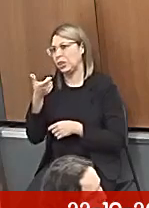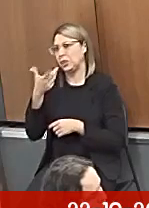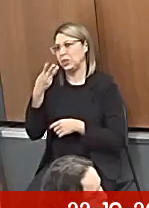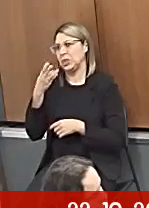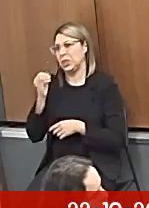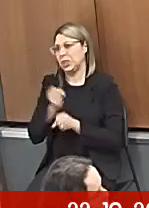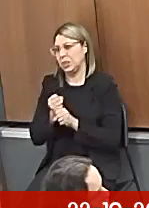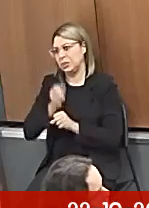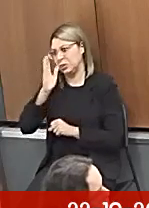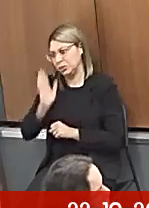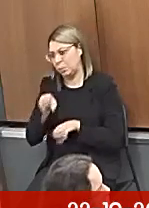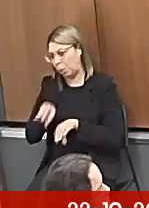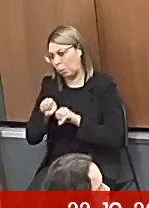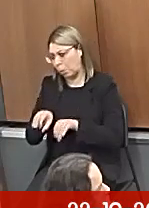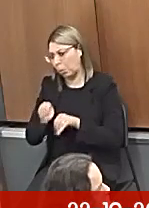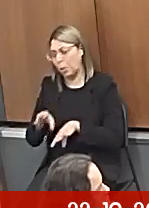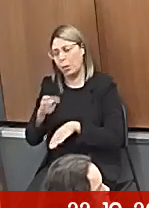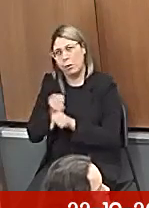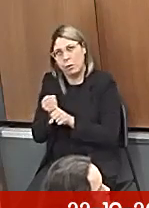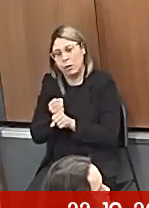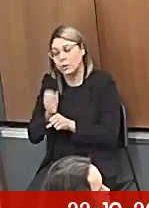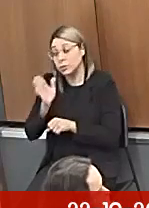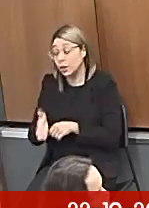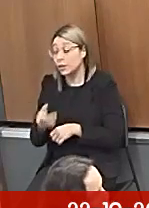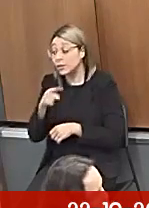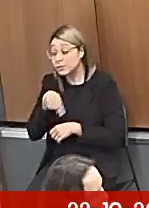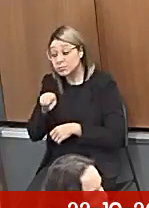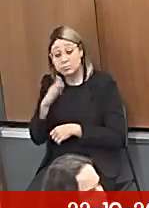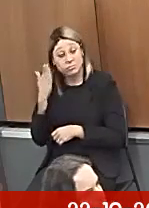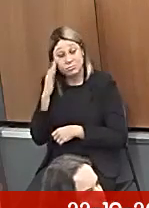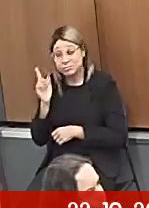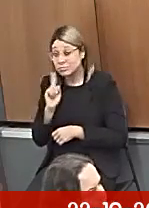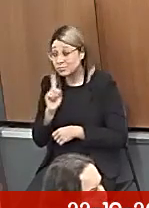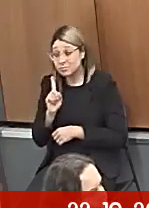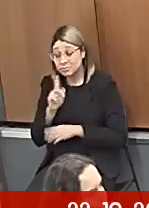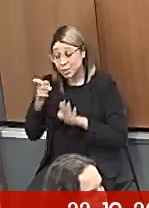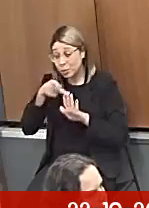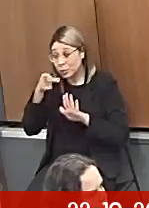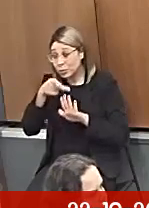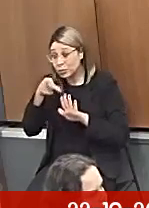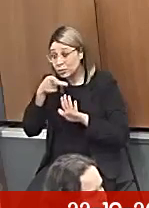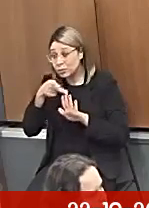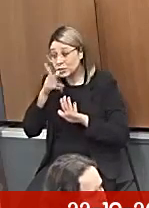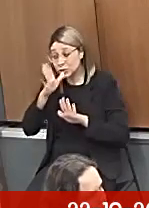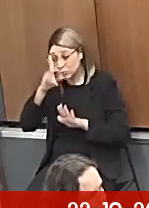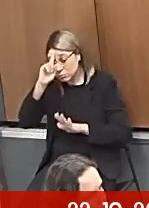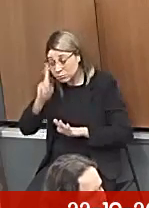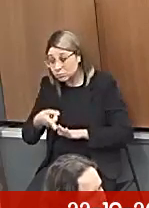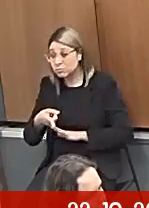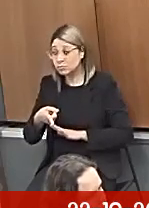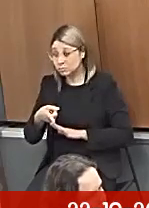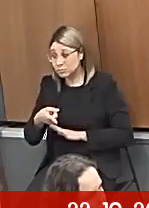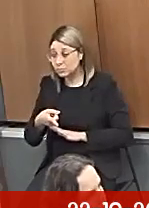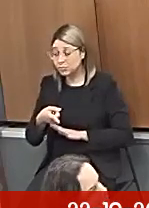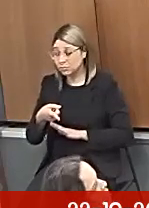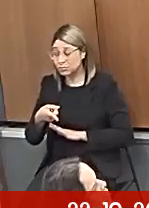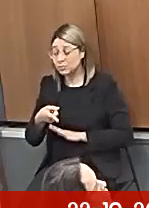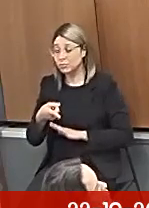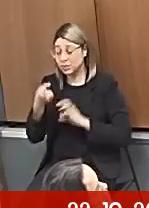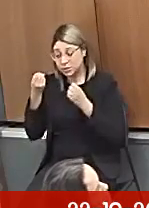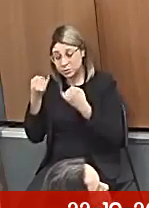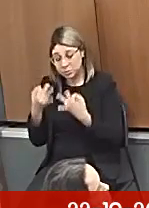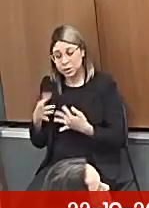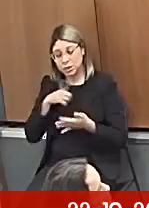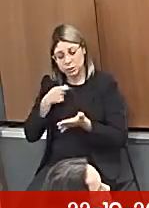anos, né, lecionando, ensinando, eles desconheciam essa portaria que já dava ordenamento, né, e falava